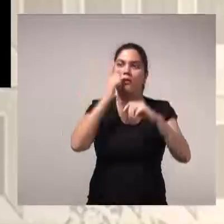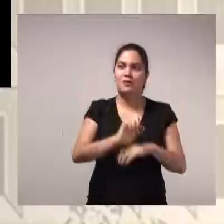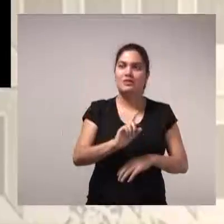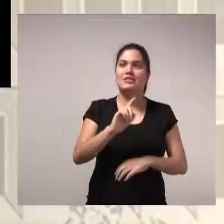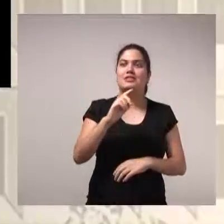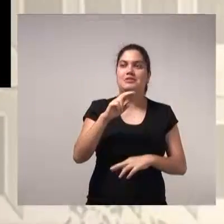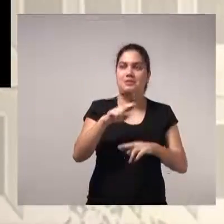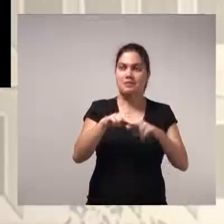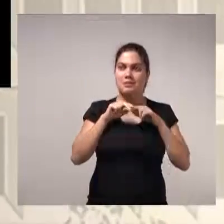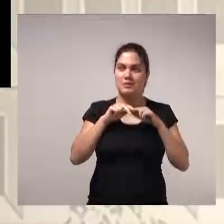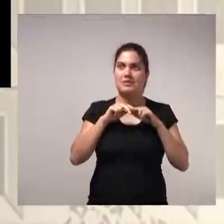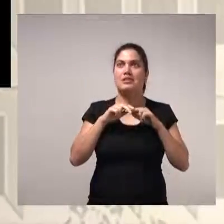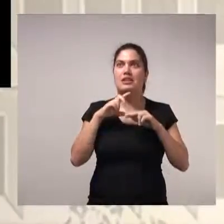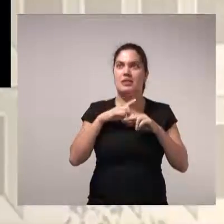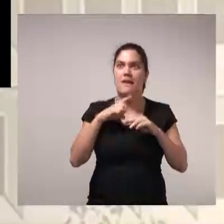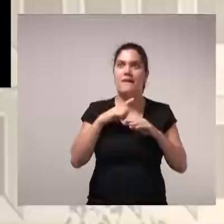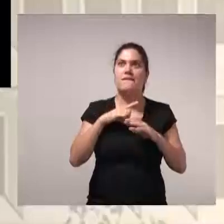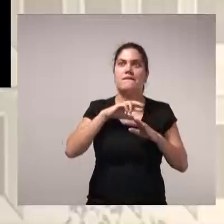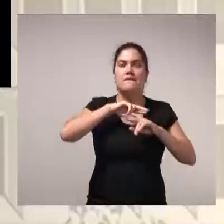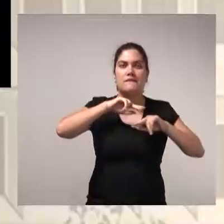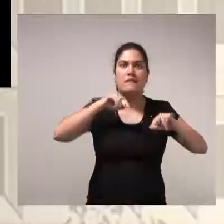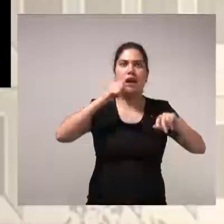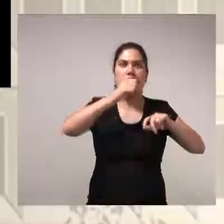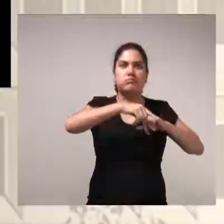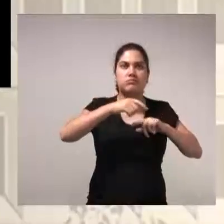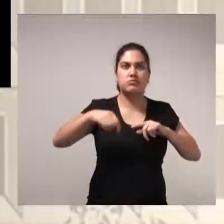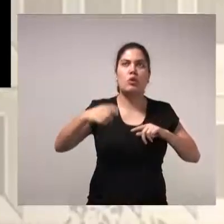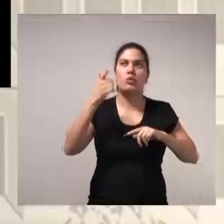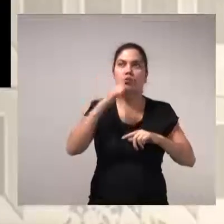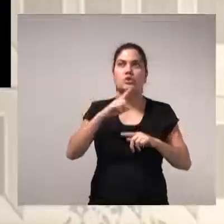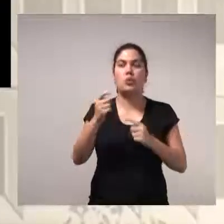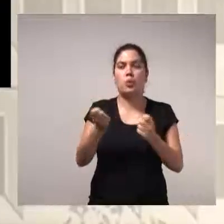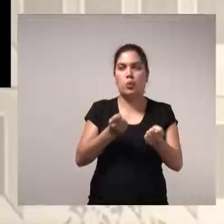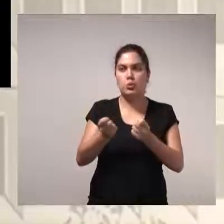podas sucessivas, fazer esse controle.